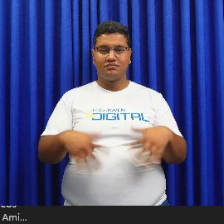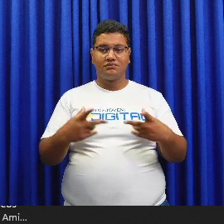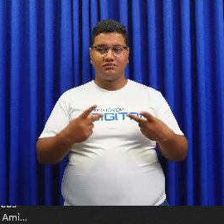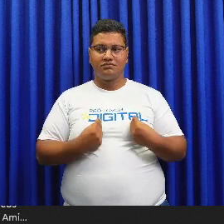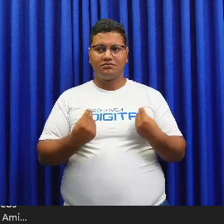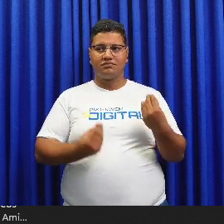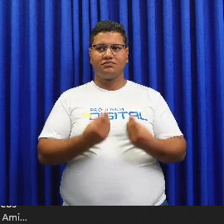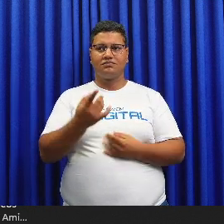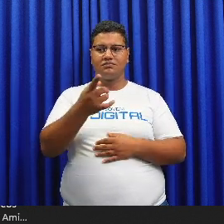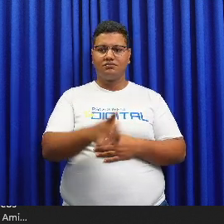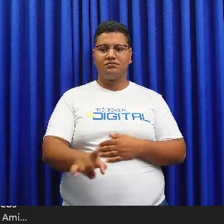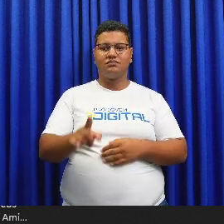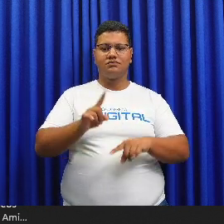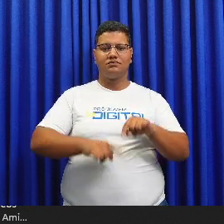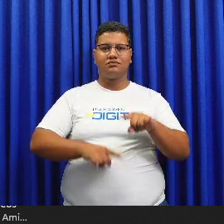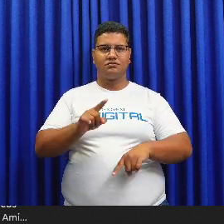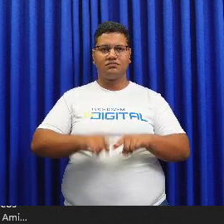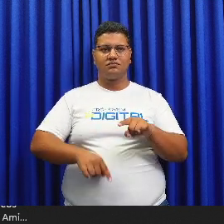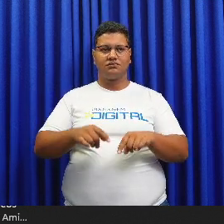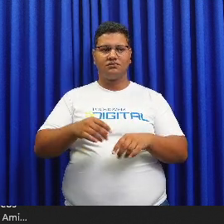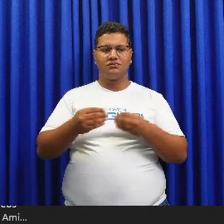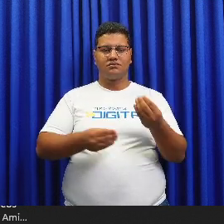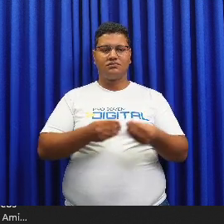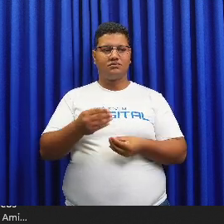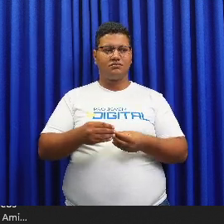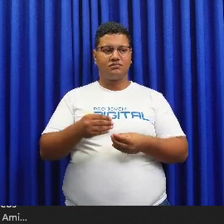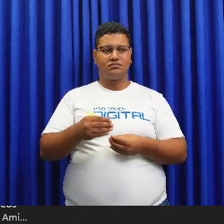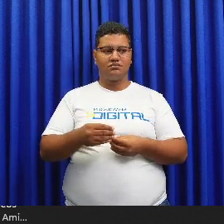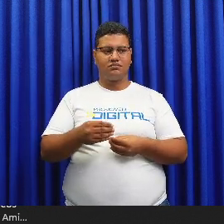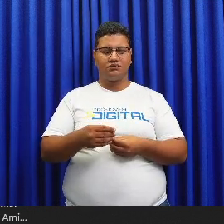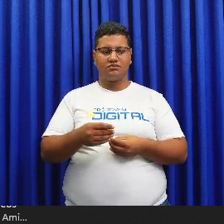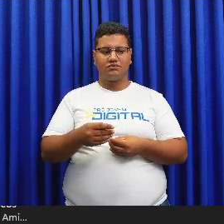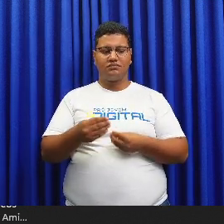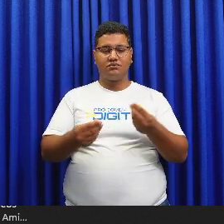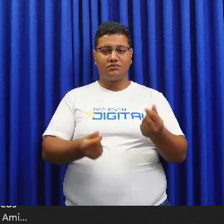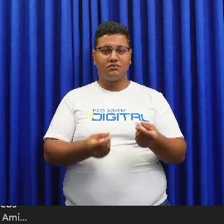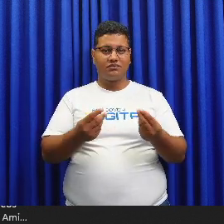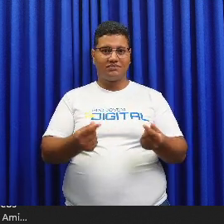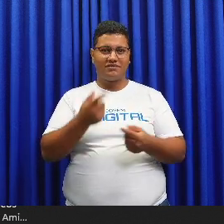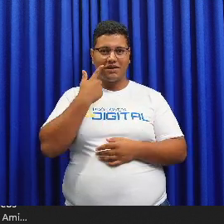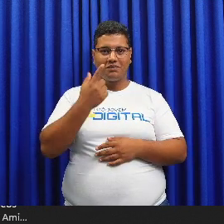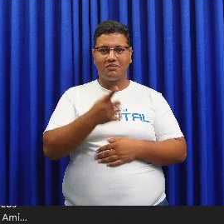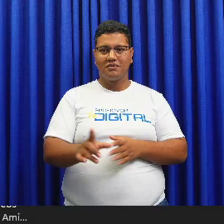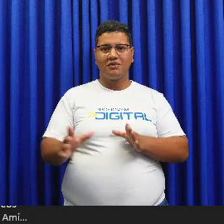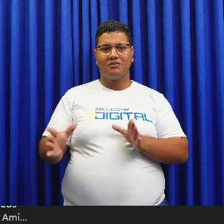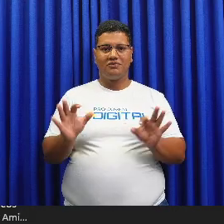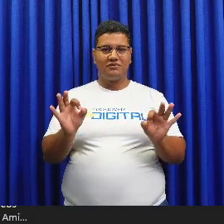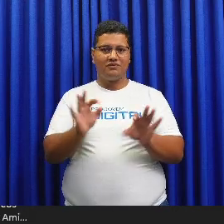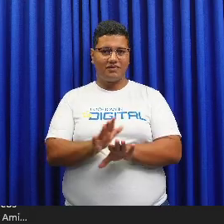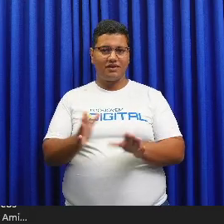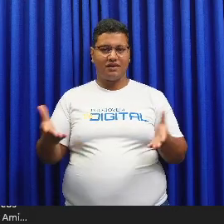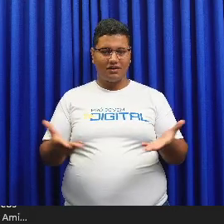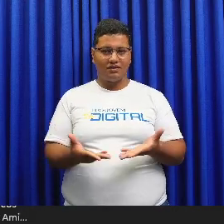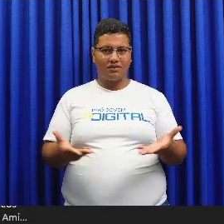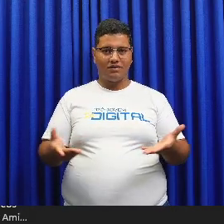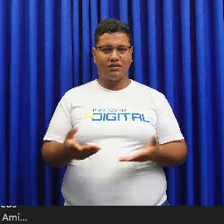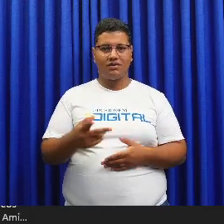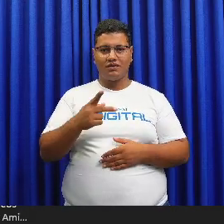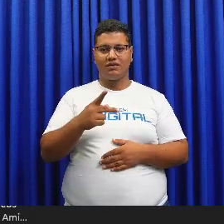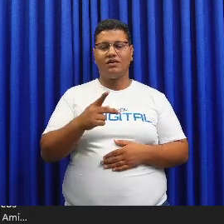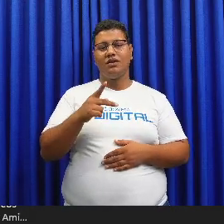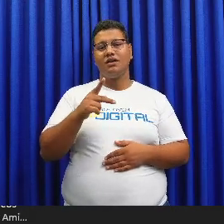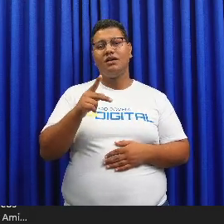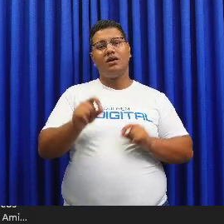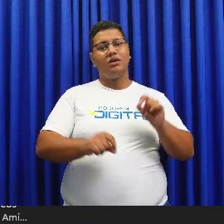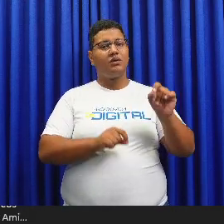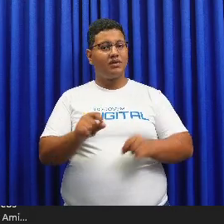deixei, acho que o último elemento mais... O pode pirim pim pim pro final. E o que é esse nosso pode pirim pim